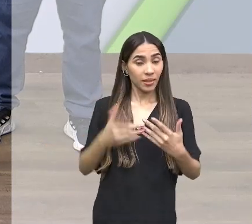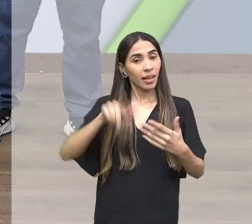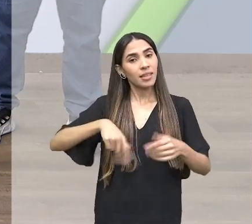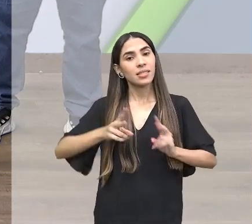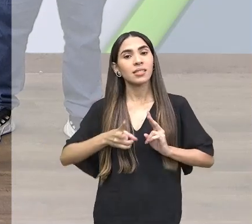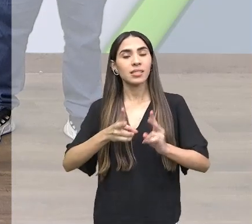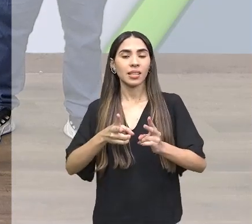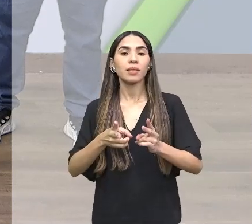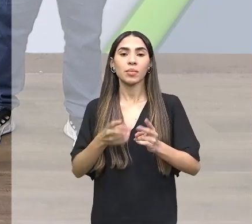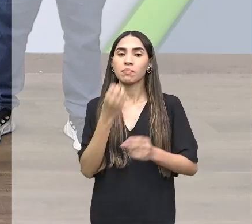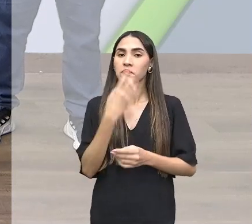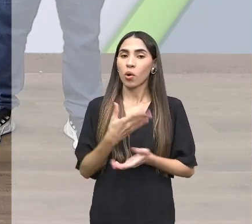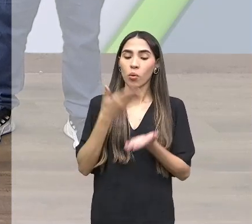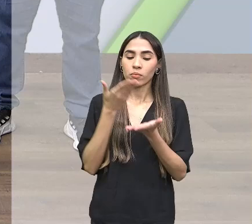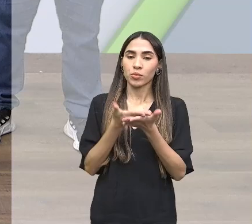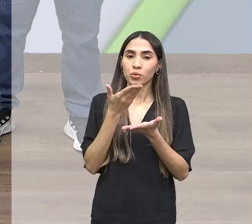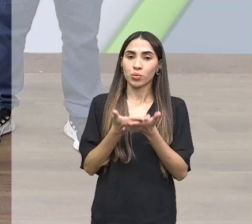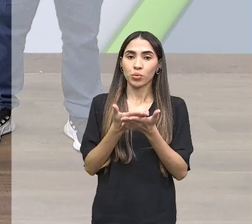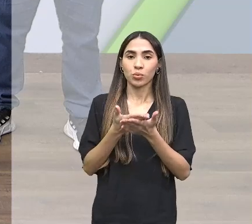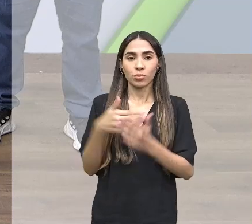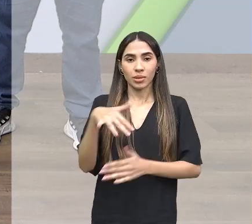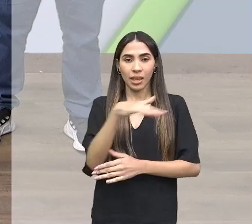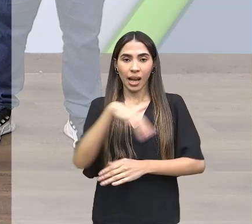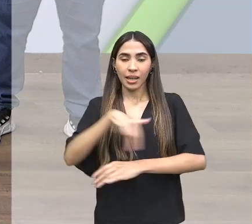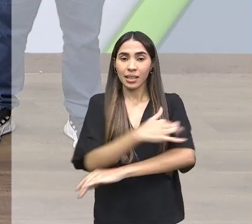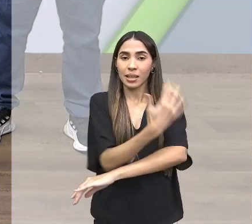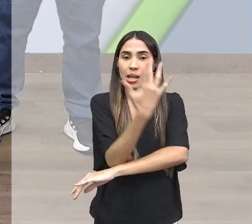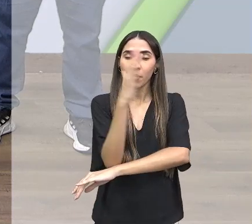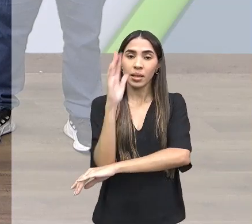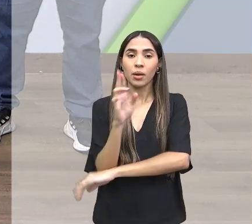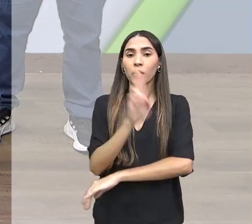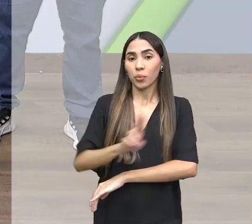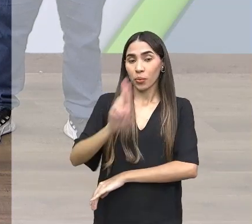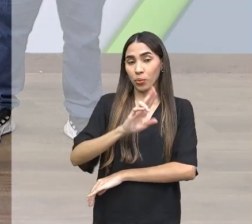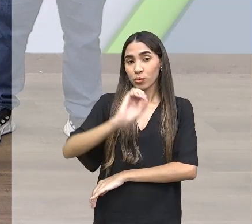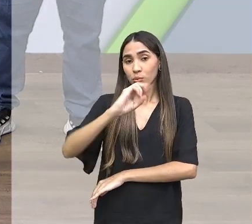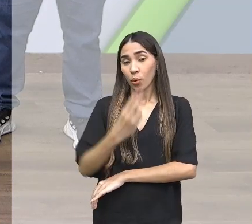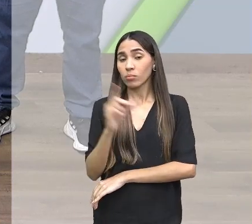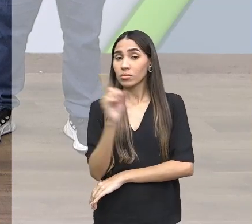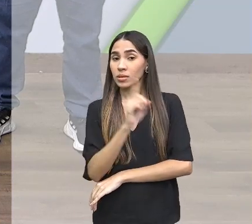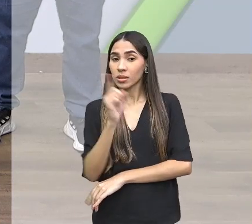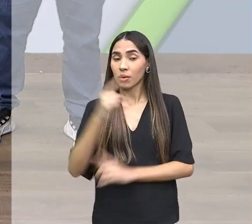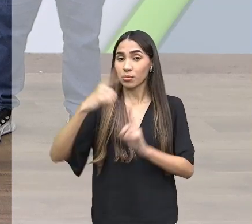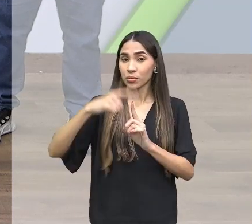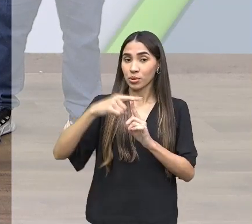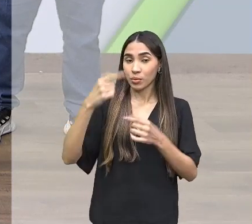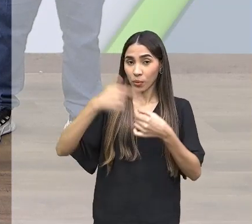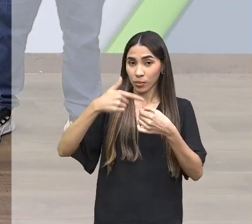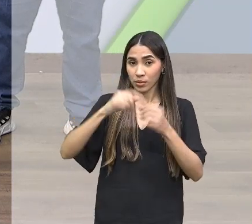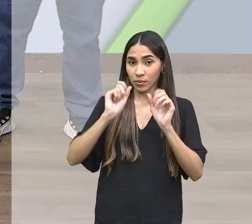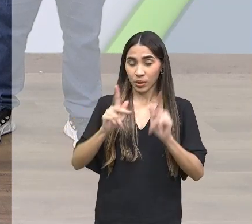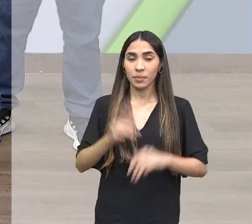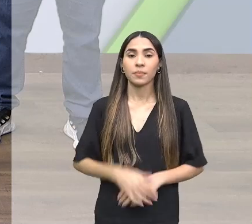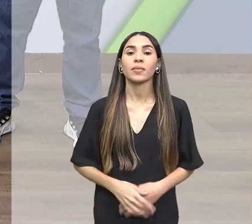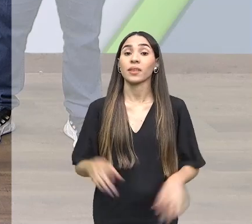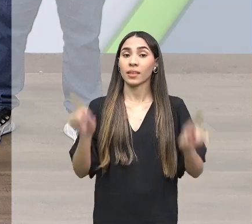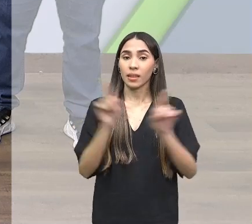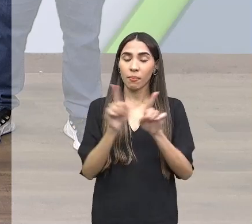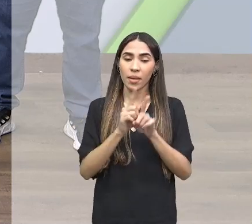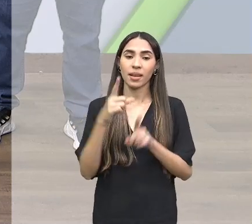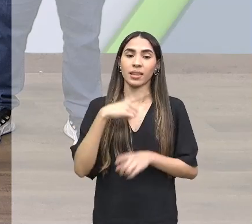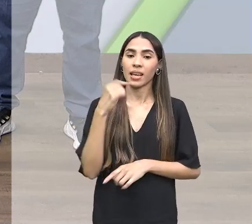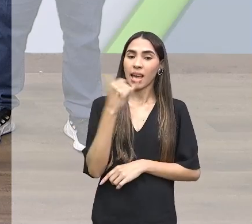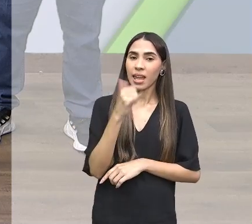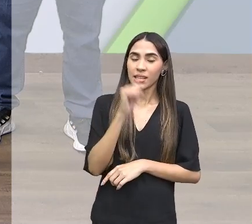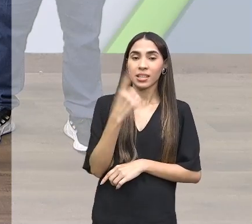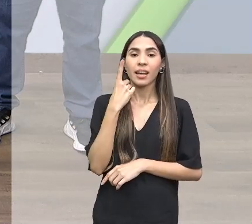sempre necessário fazer um estudo de impacto ambiental sobre a utilização ou não desse tipo de combustível. Nós temos também uma energia